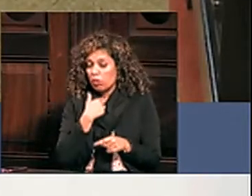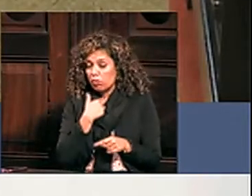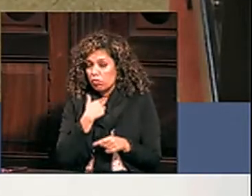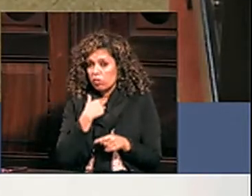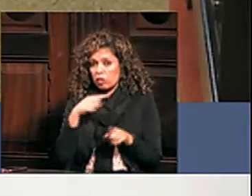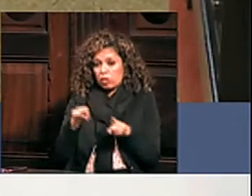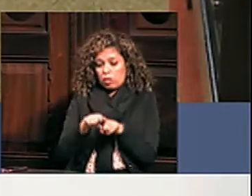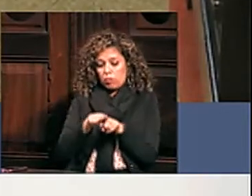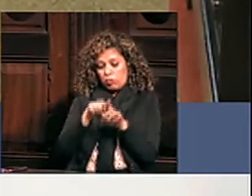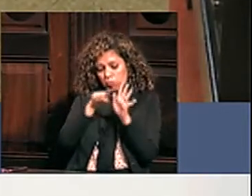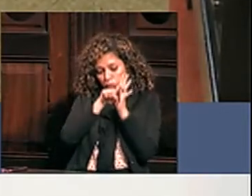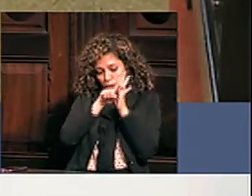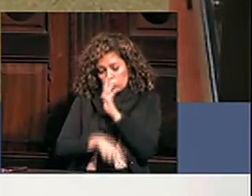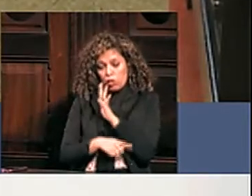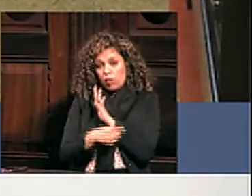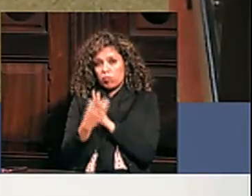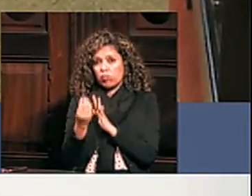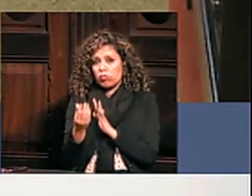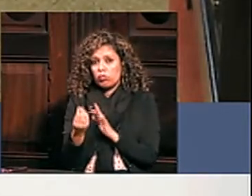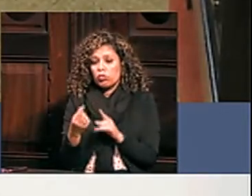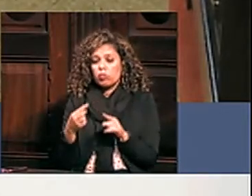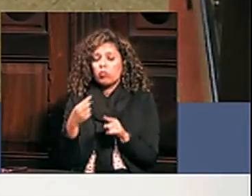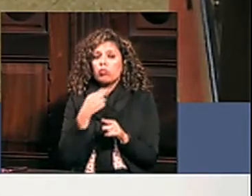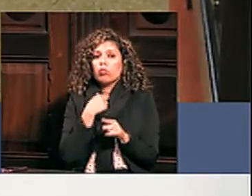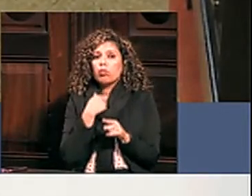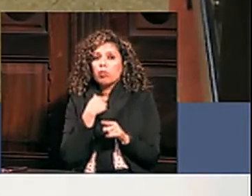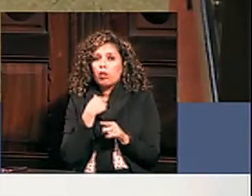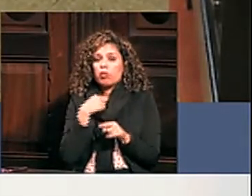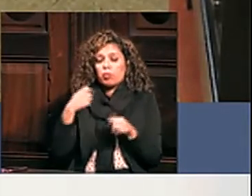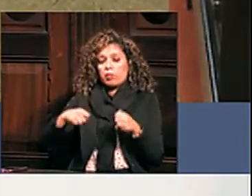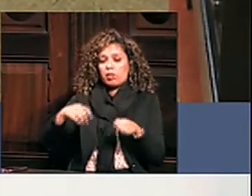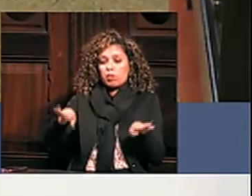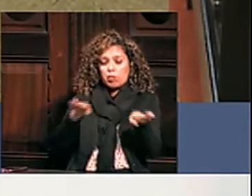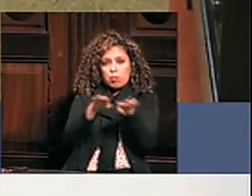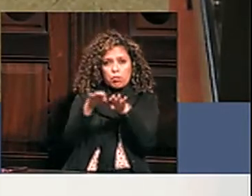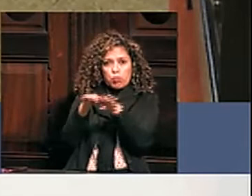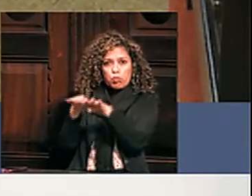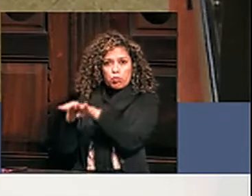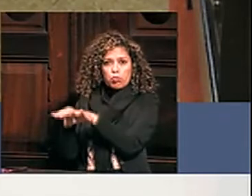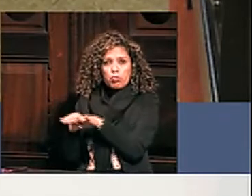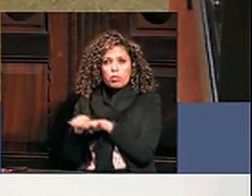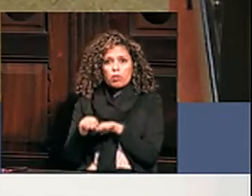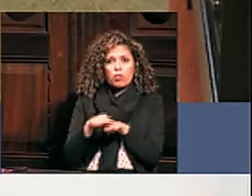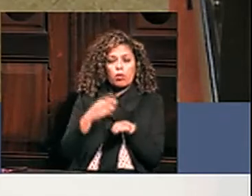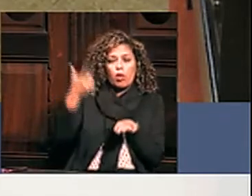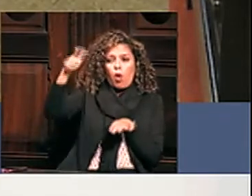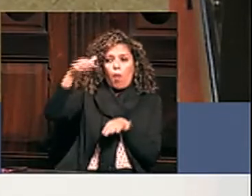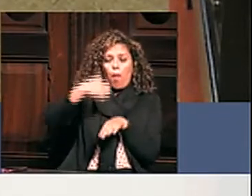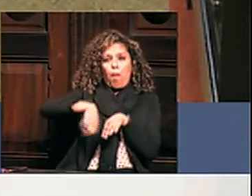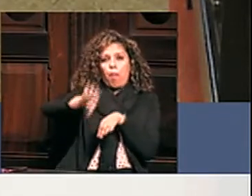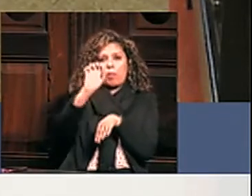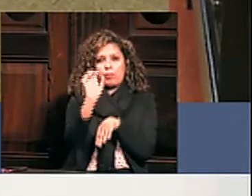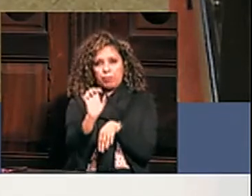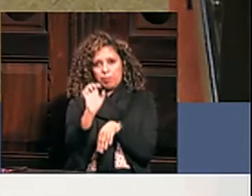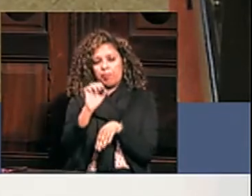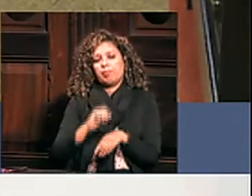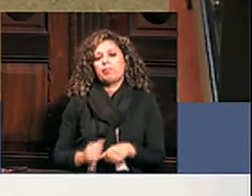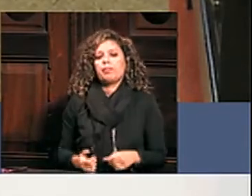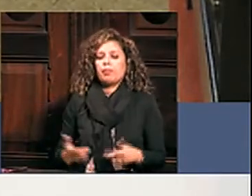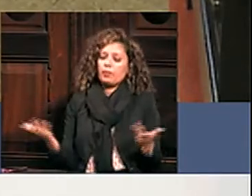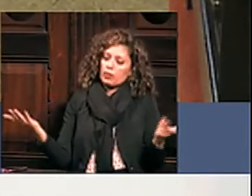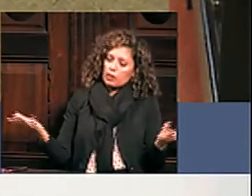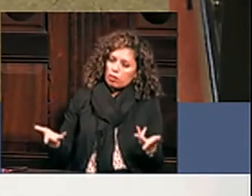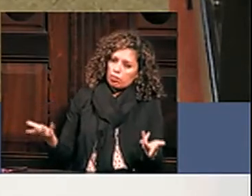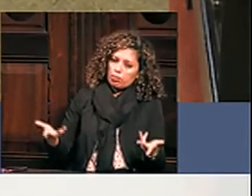baixar até 12%, igualando a São Paulo e ao Espírito Santo. Então,